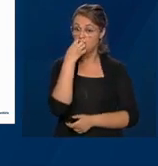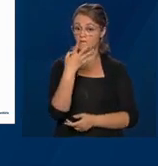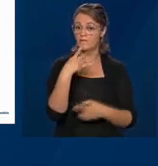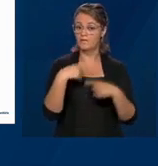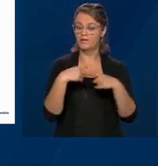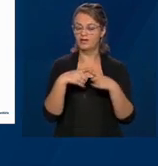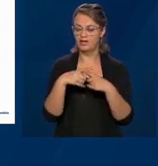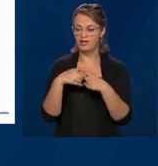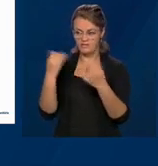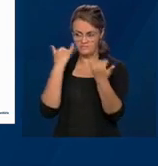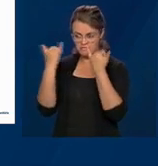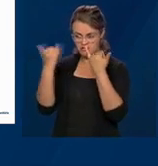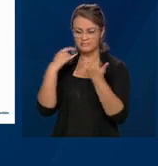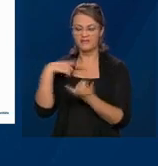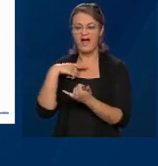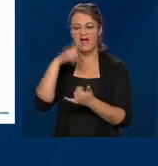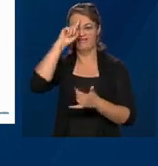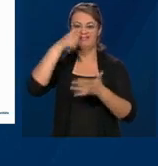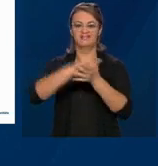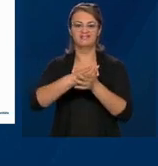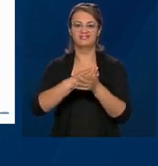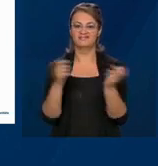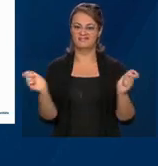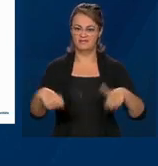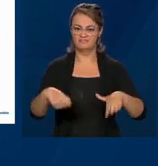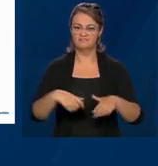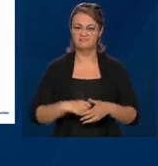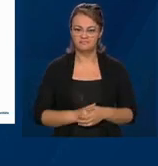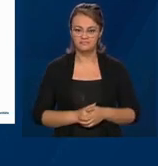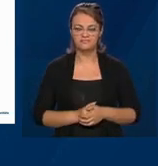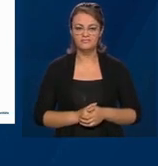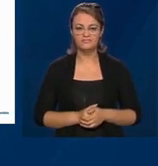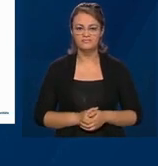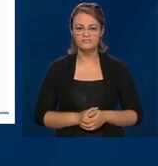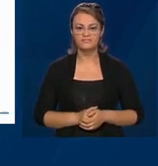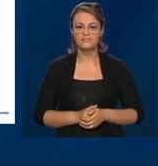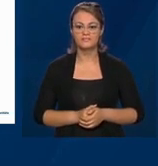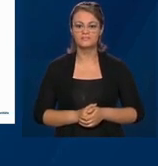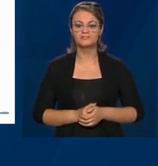nossas decisões e para o nosso aprendizado.